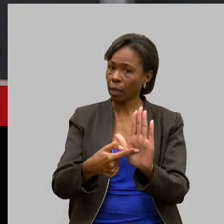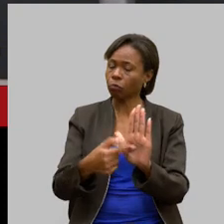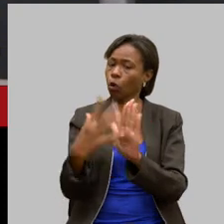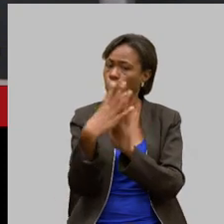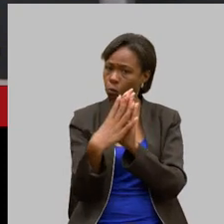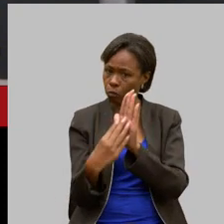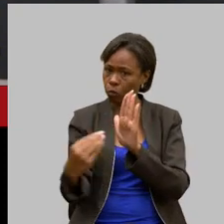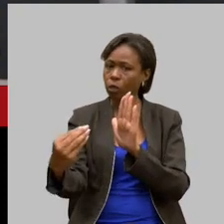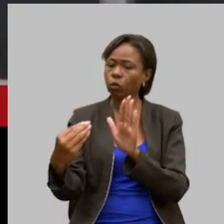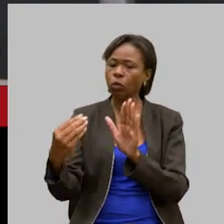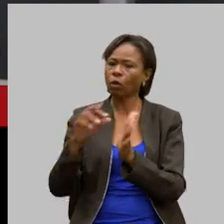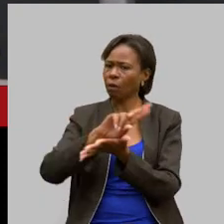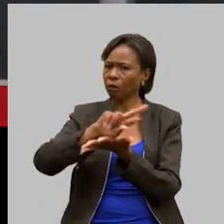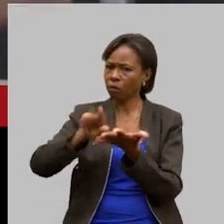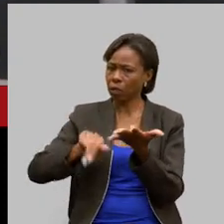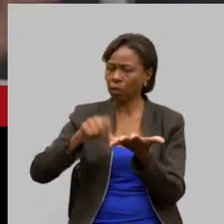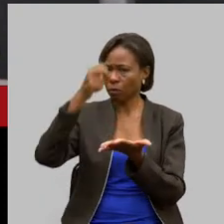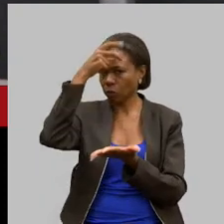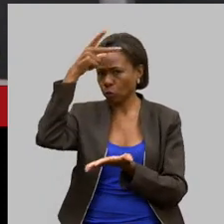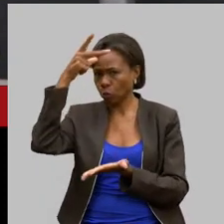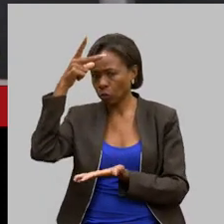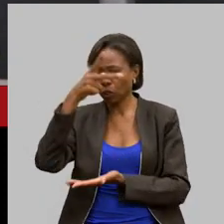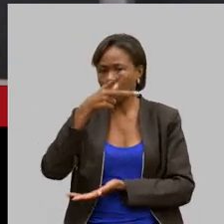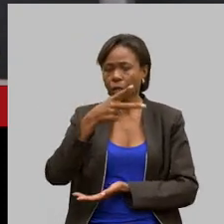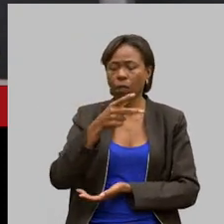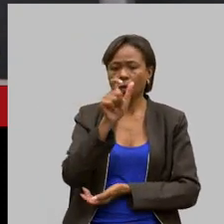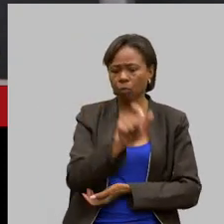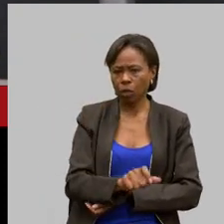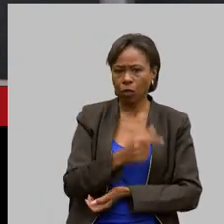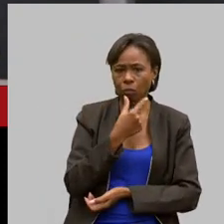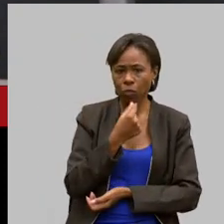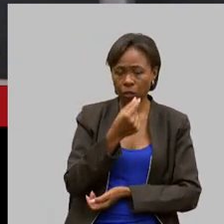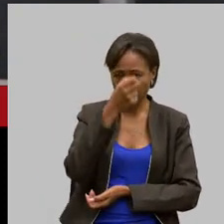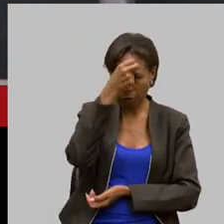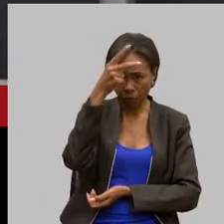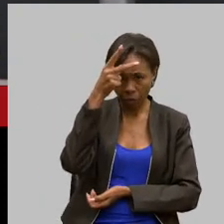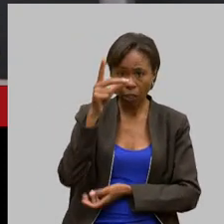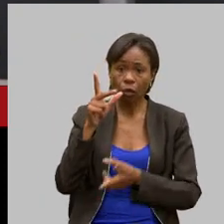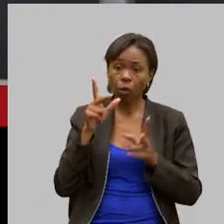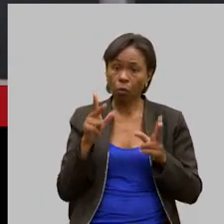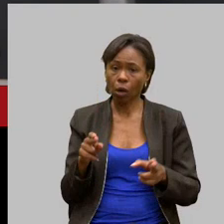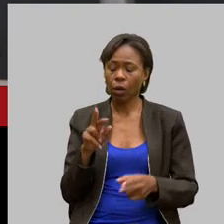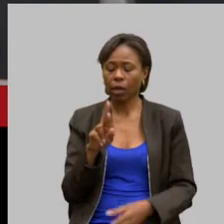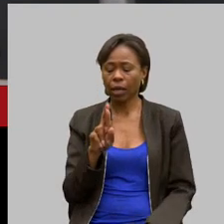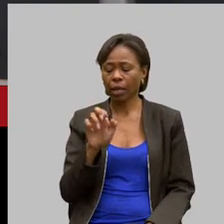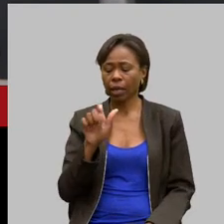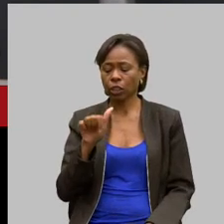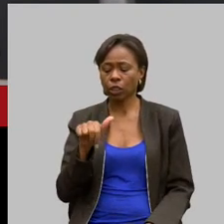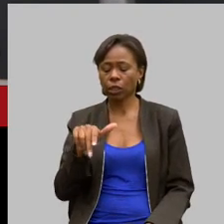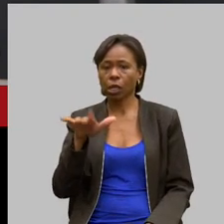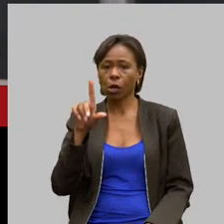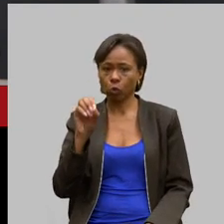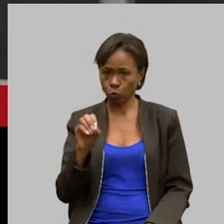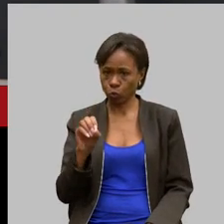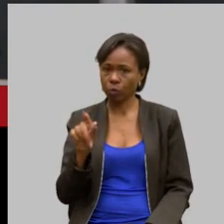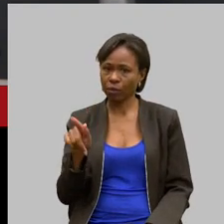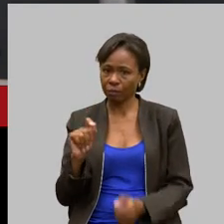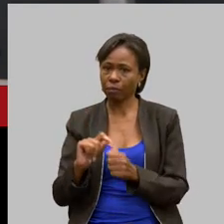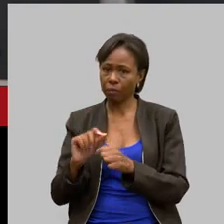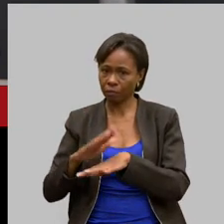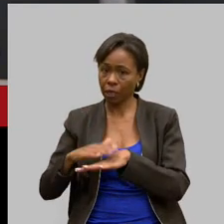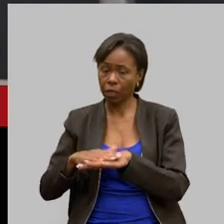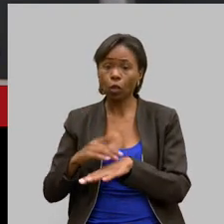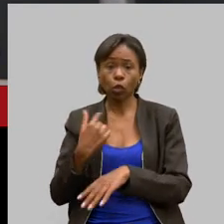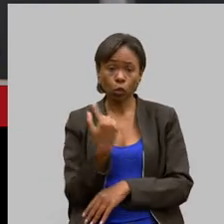prefeituras para vários prefeitos que façam como Reginaldo eeto eh nós passamos um repasse